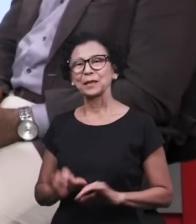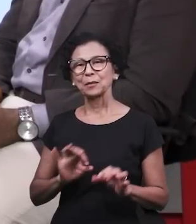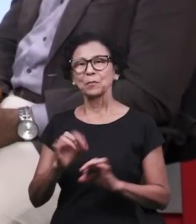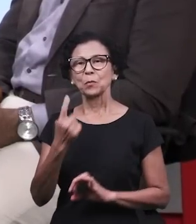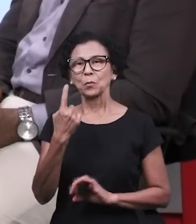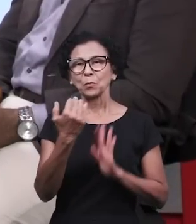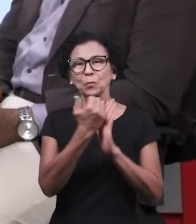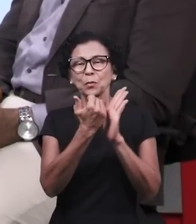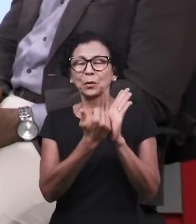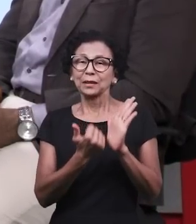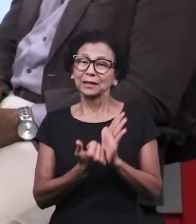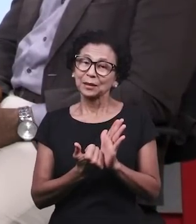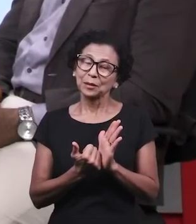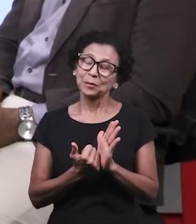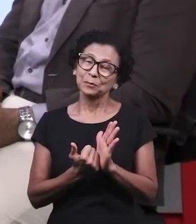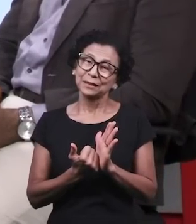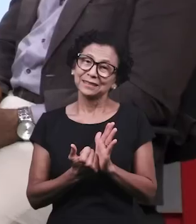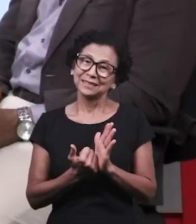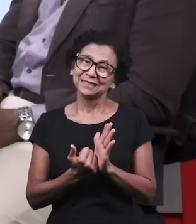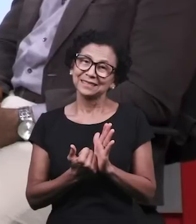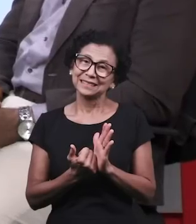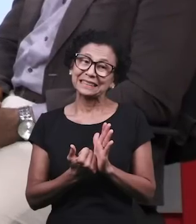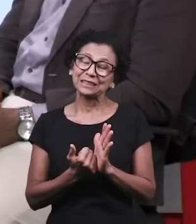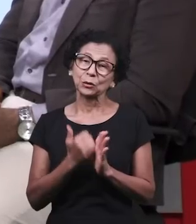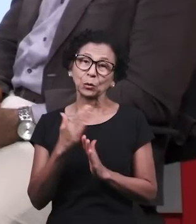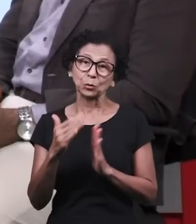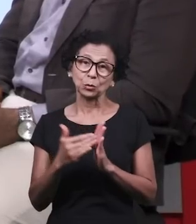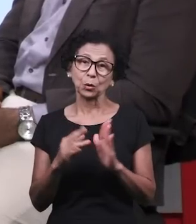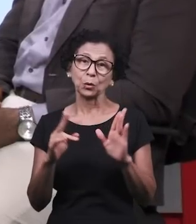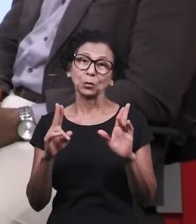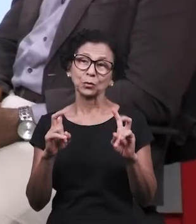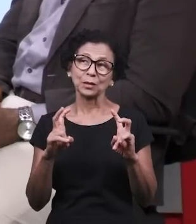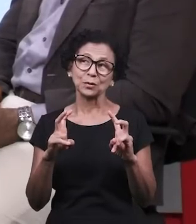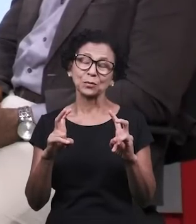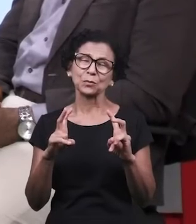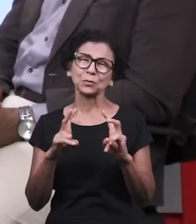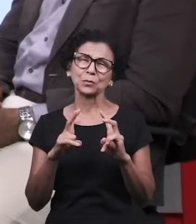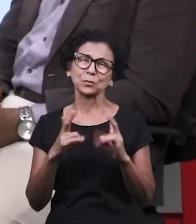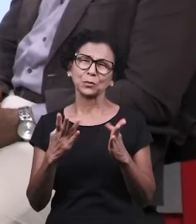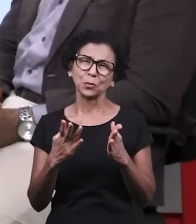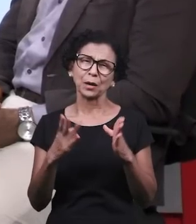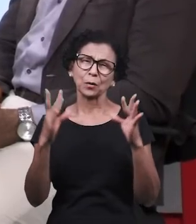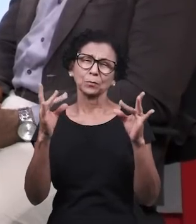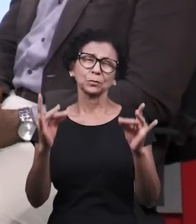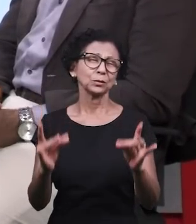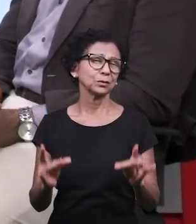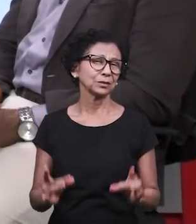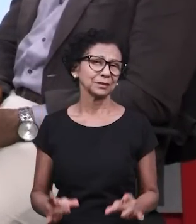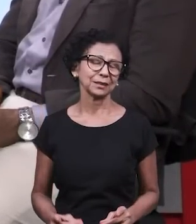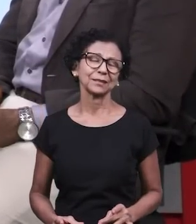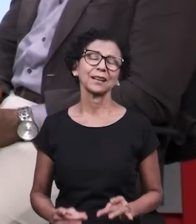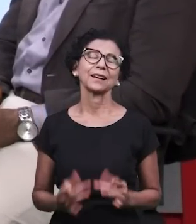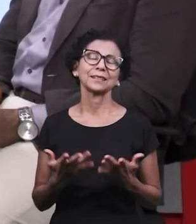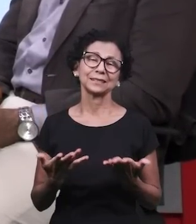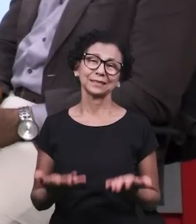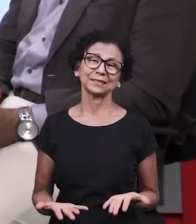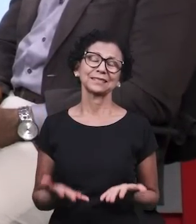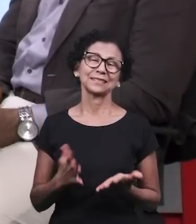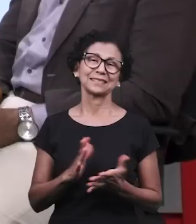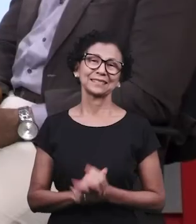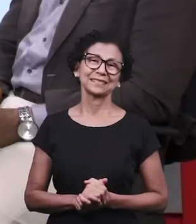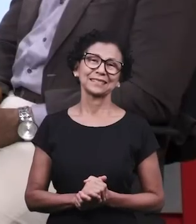Mesopotâmia, antes de habitar em Harã. Quer dizer, a promessa, os planos do Senhor foi desde